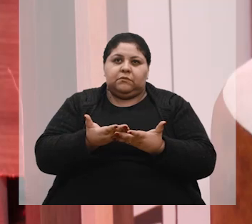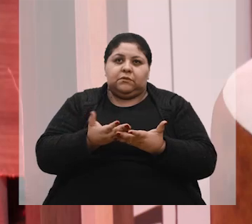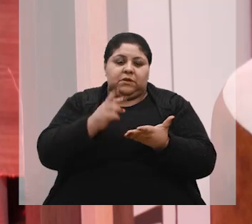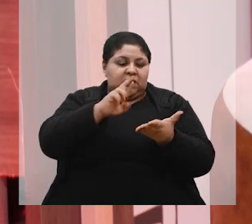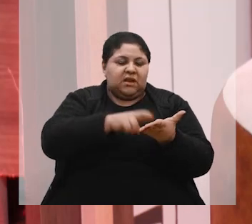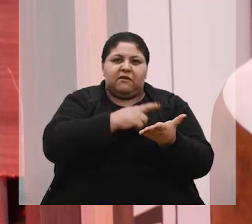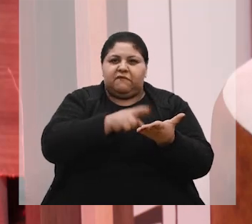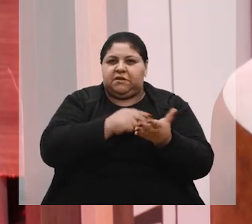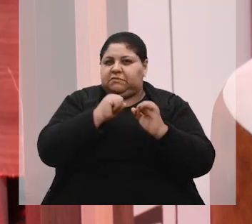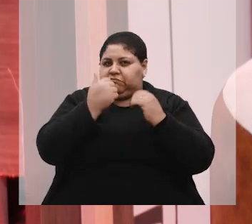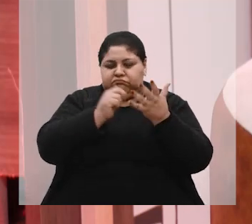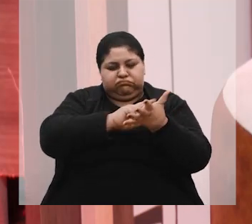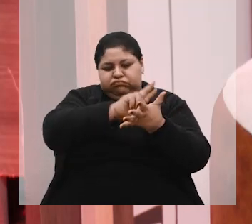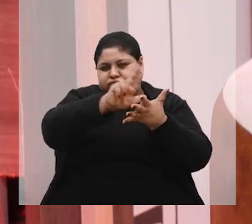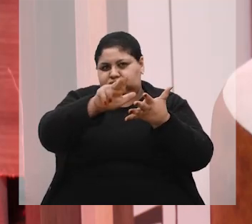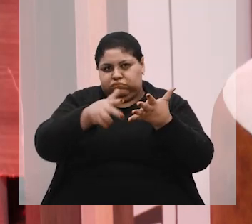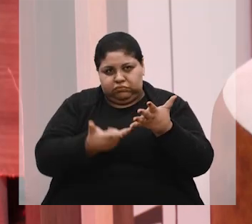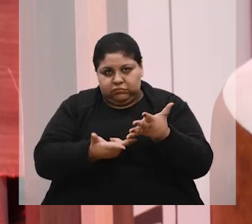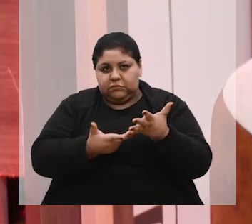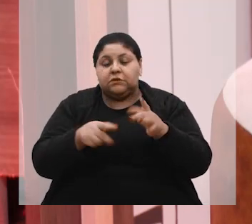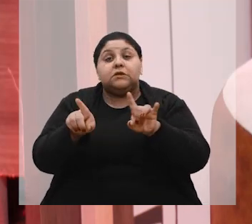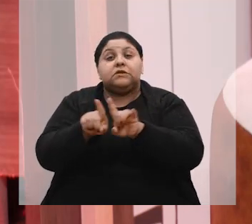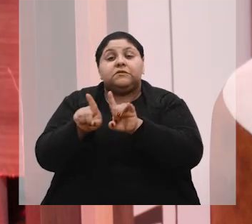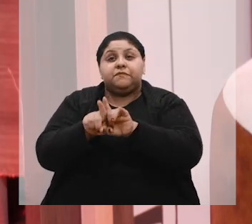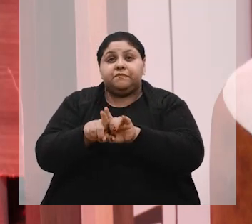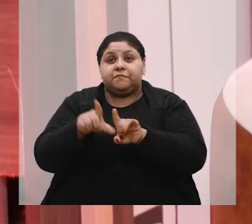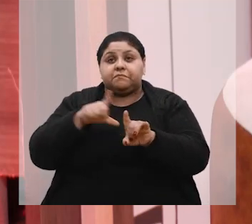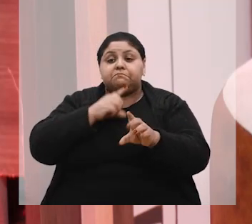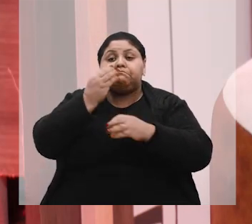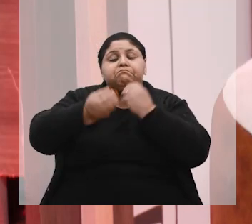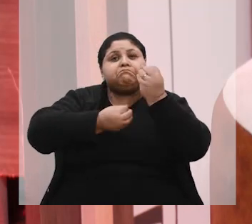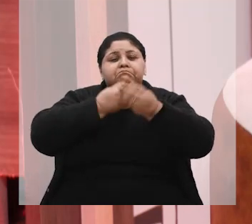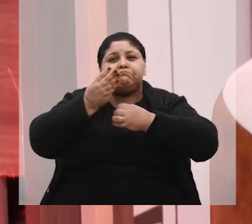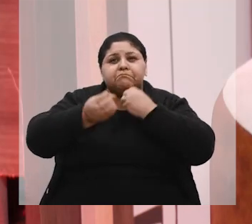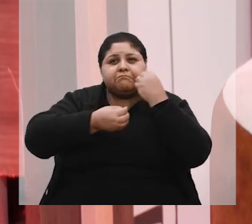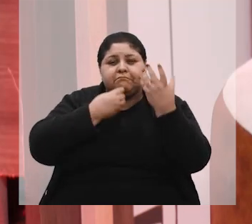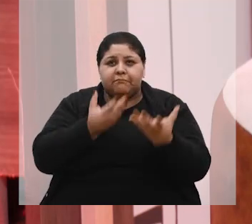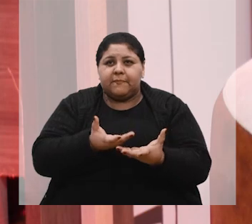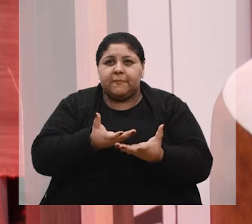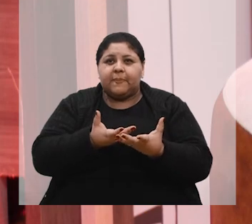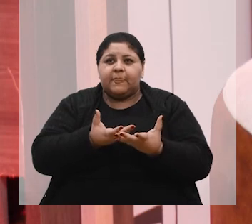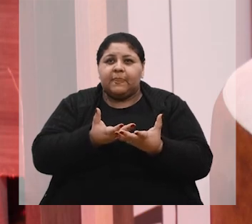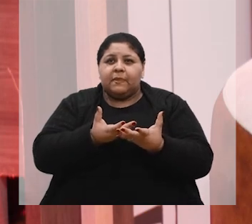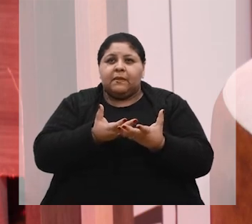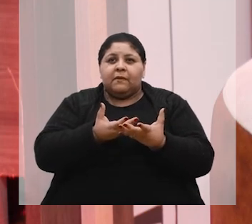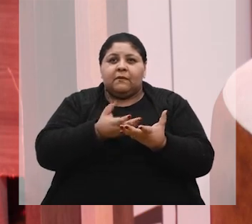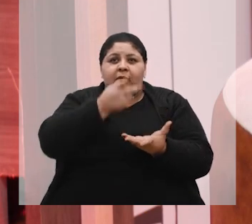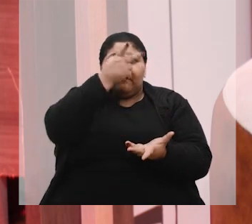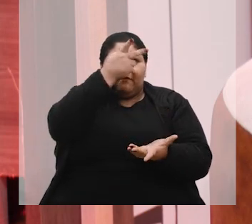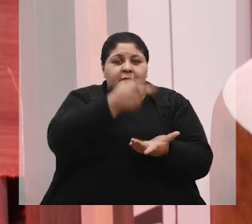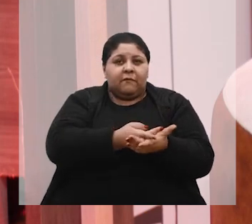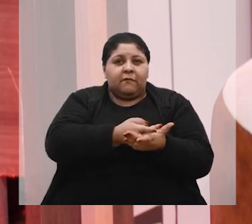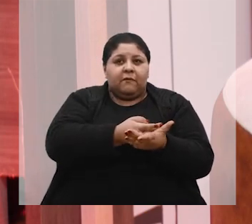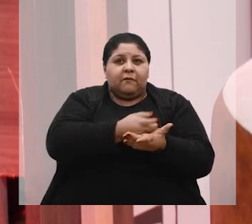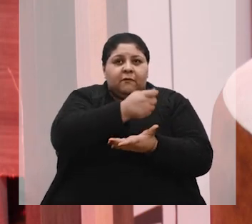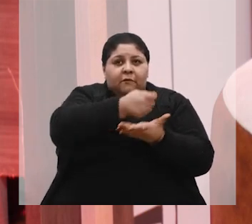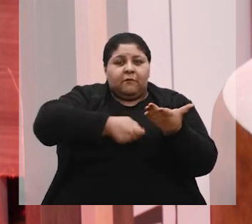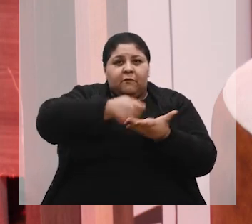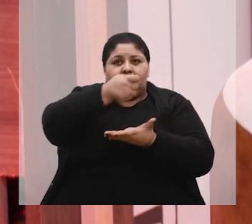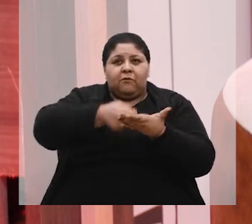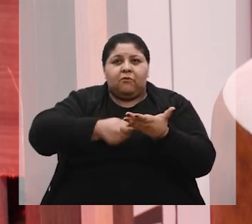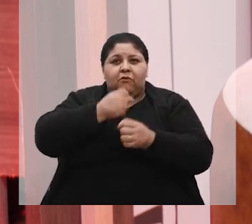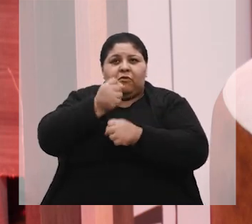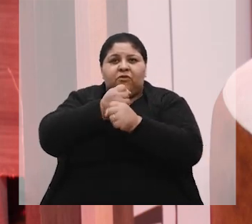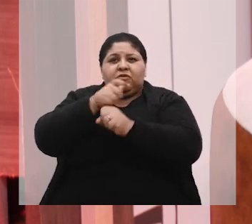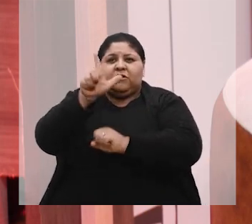em revistas, enfim, em outros materiais. Inclusive, tem poemas aí que foram premiados aqui no concurso anual literário,